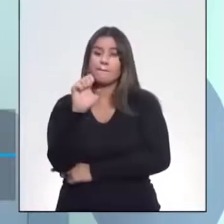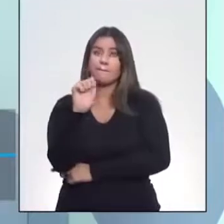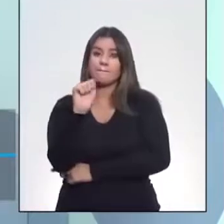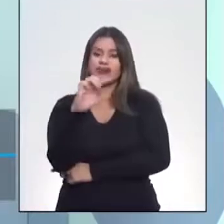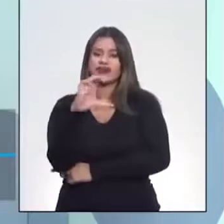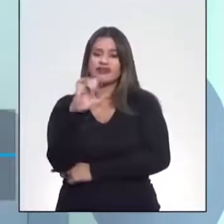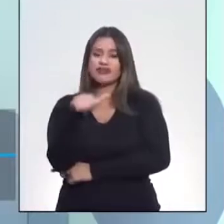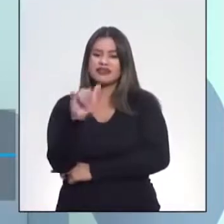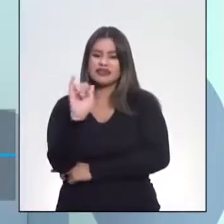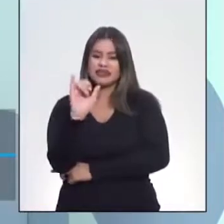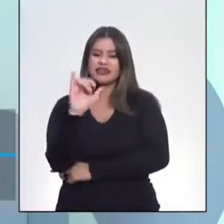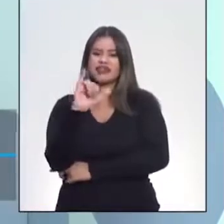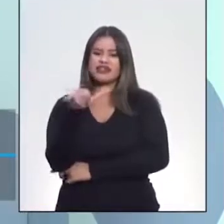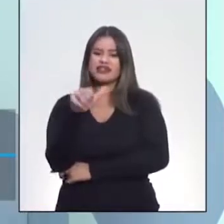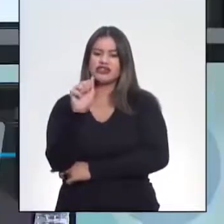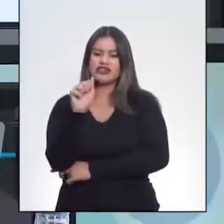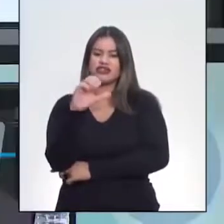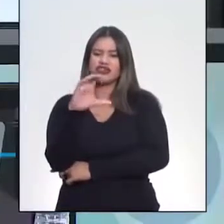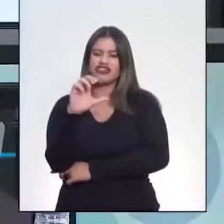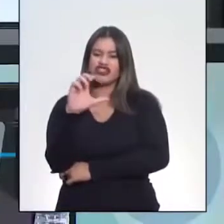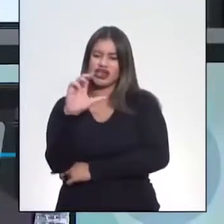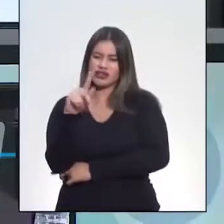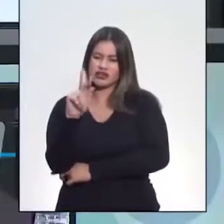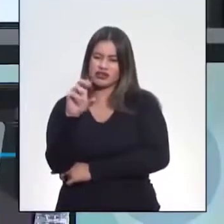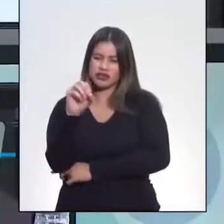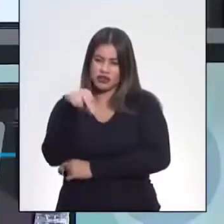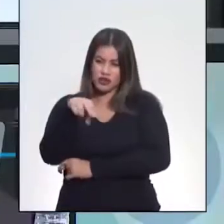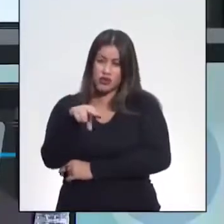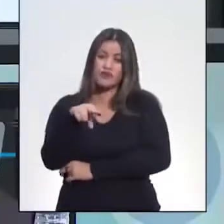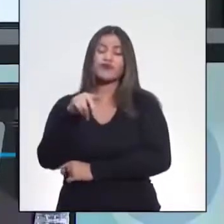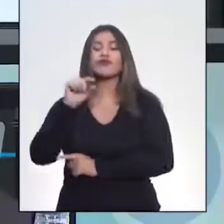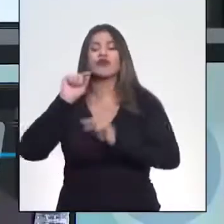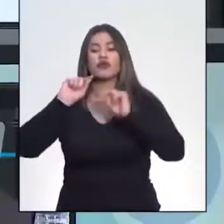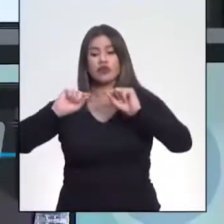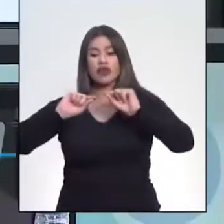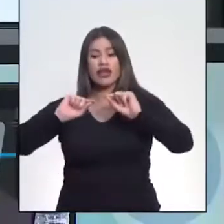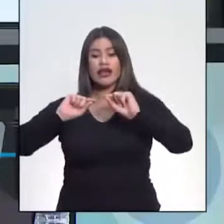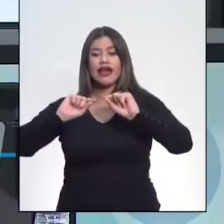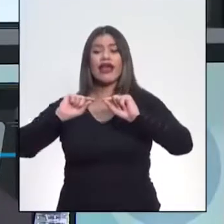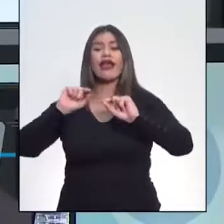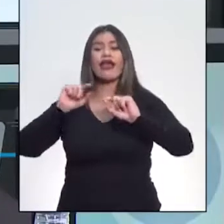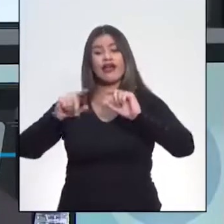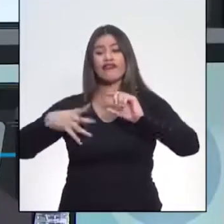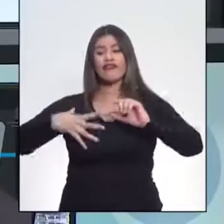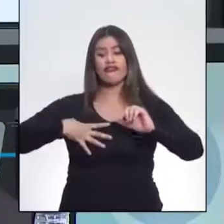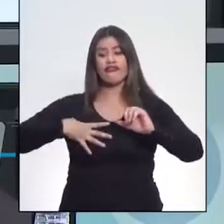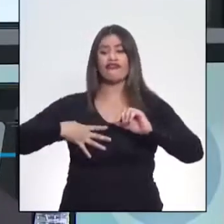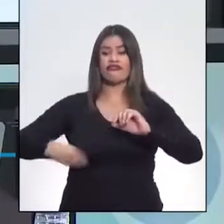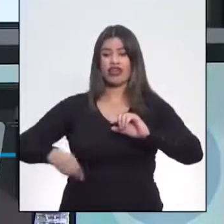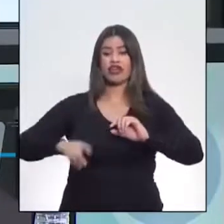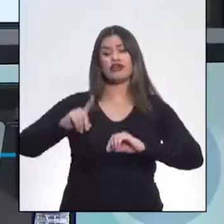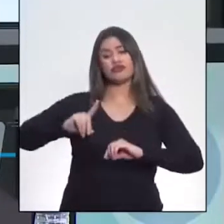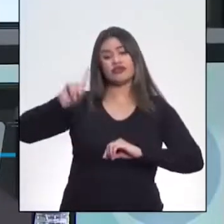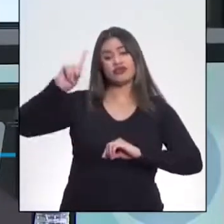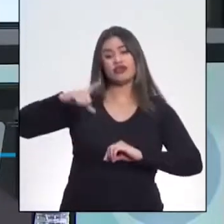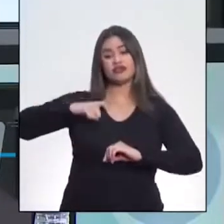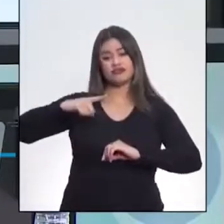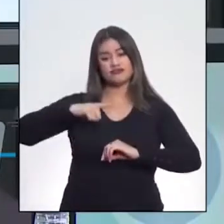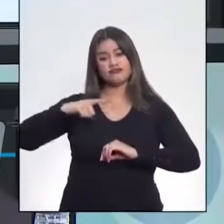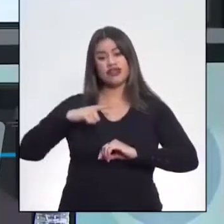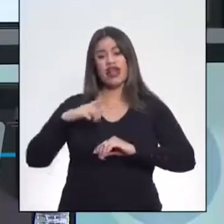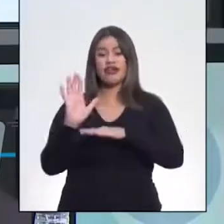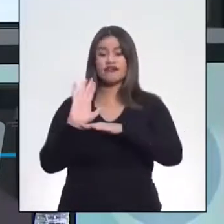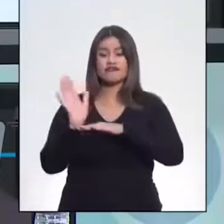aprofundar os seus estudos muito todo da mitologia grega foi apropriado pelas pelo